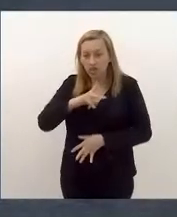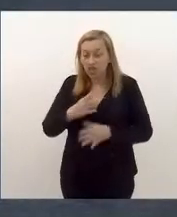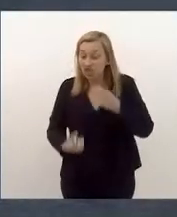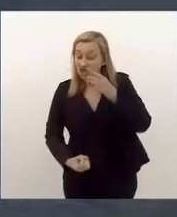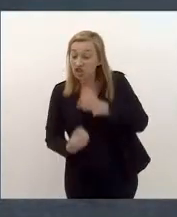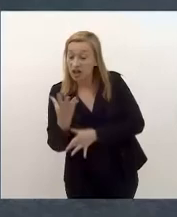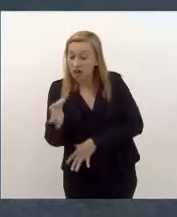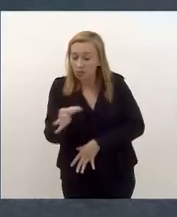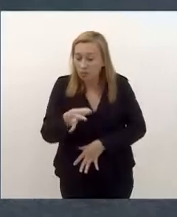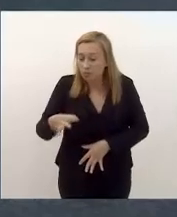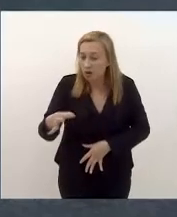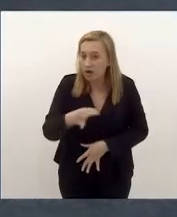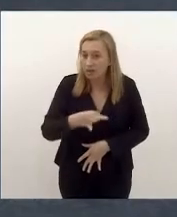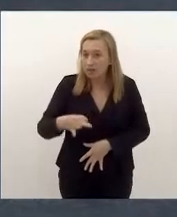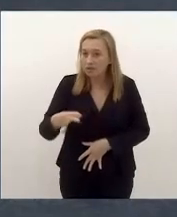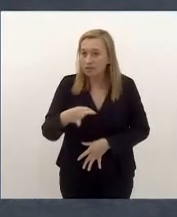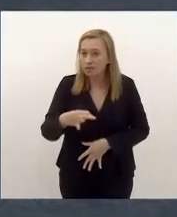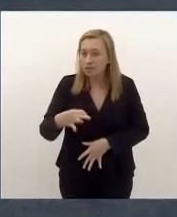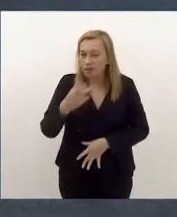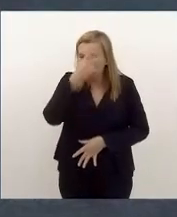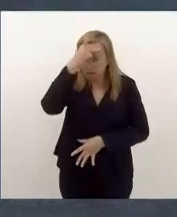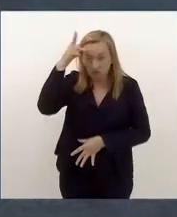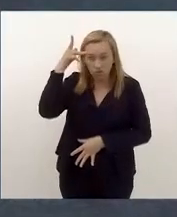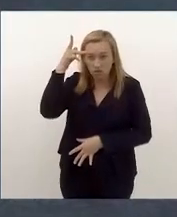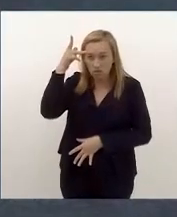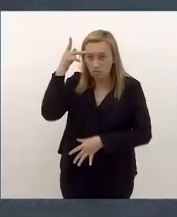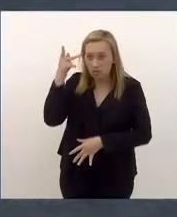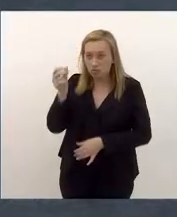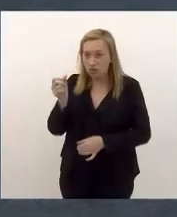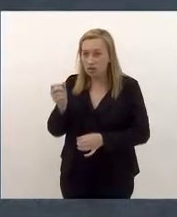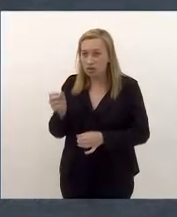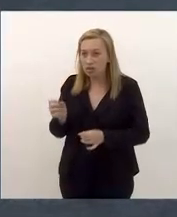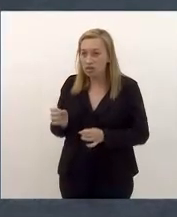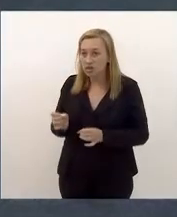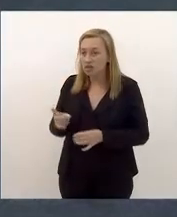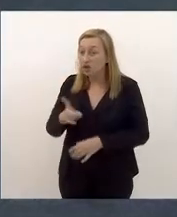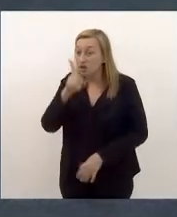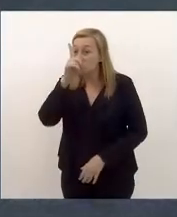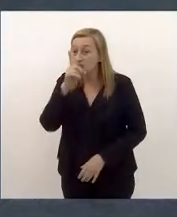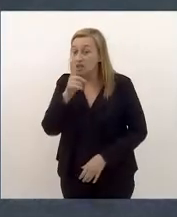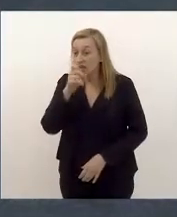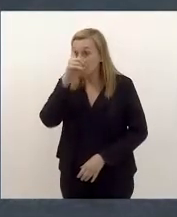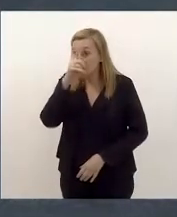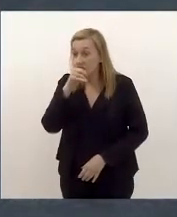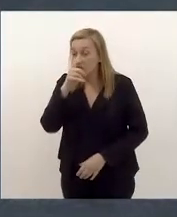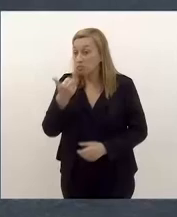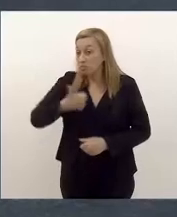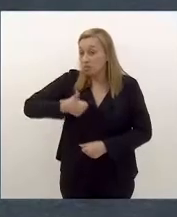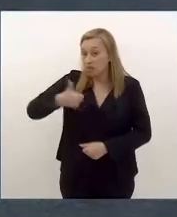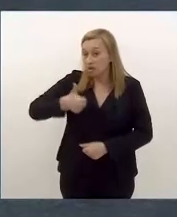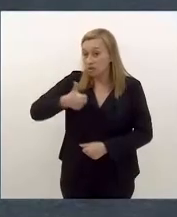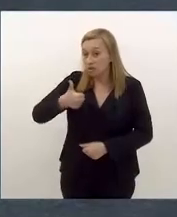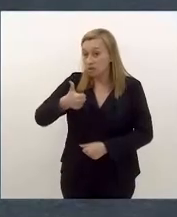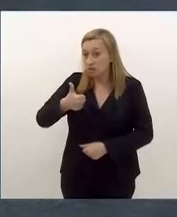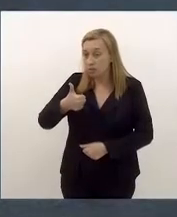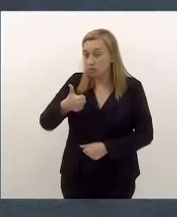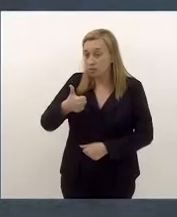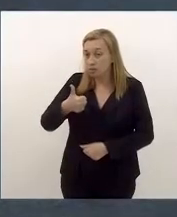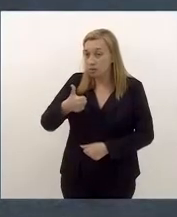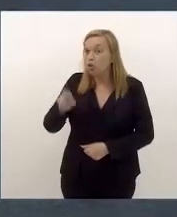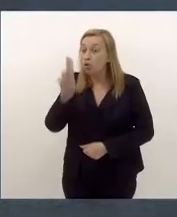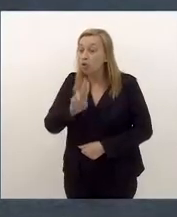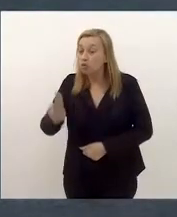criaram para que as pessoas que fossem fazer os seus sacrifícios, primeiro, né, usassem